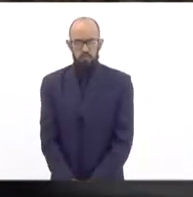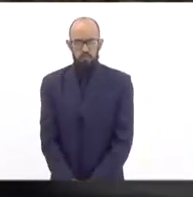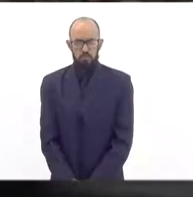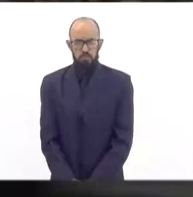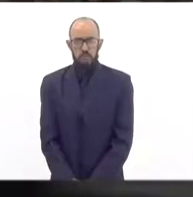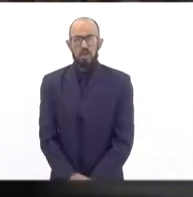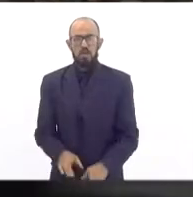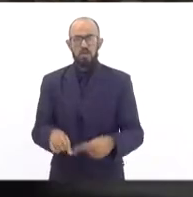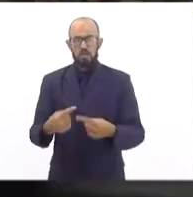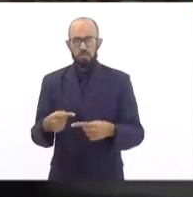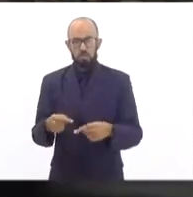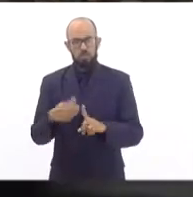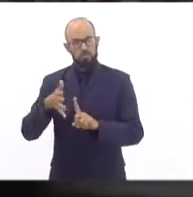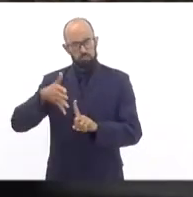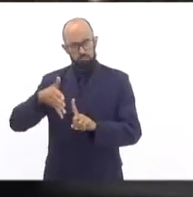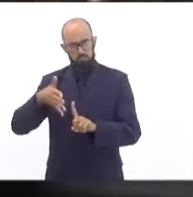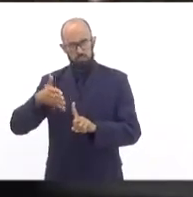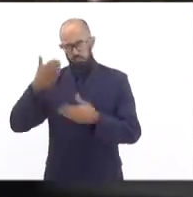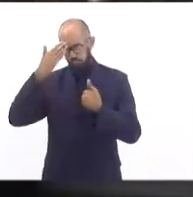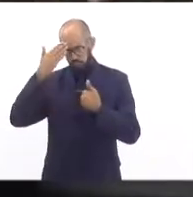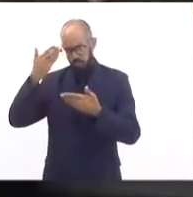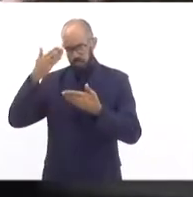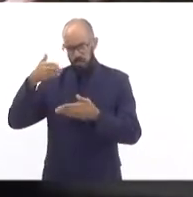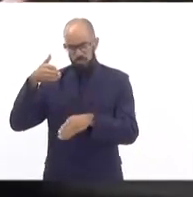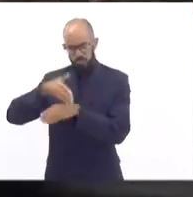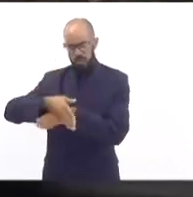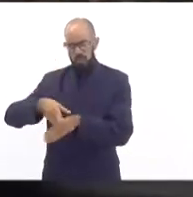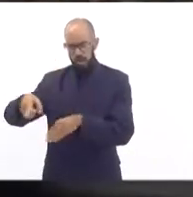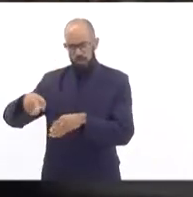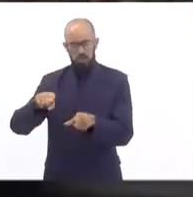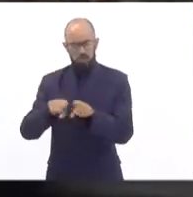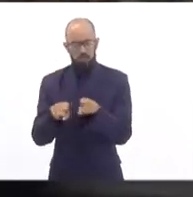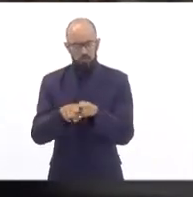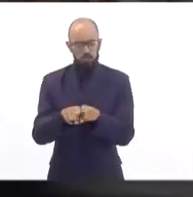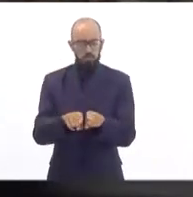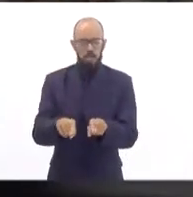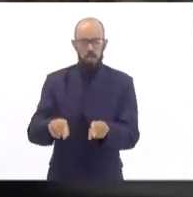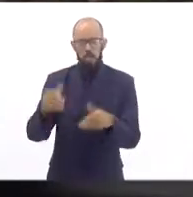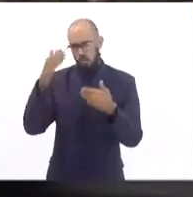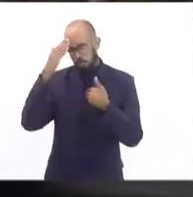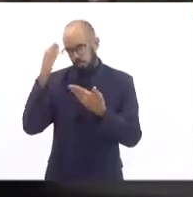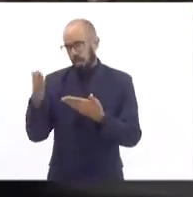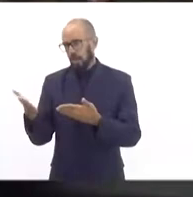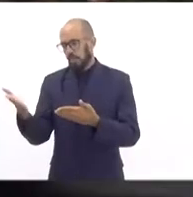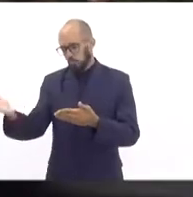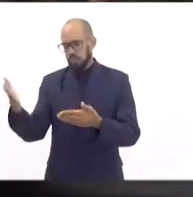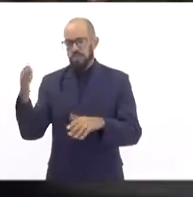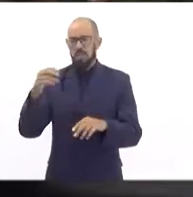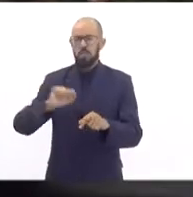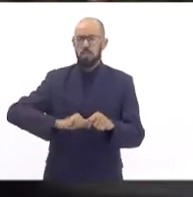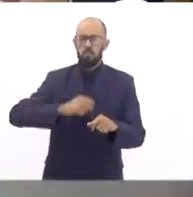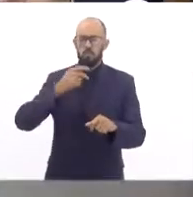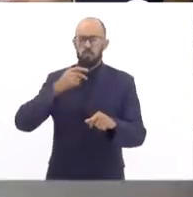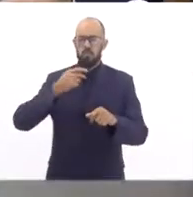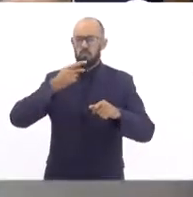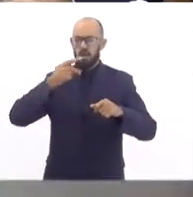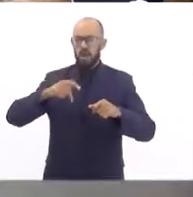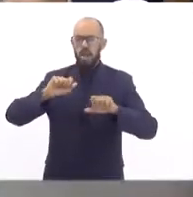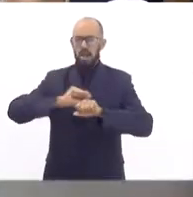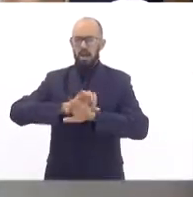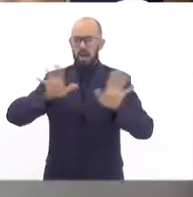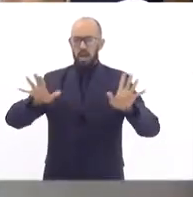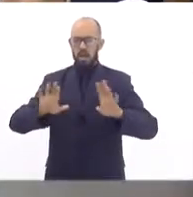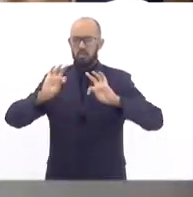essas considerações, muito obrigada aí pela intervenção e obrigada você por trazer de uma forma tão precisa e